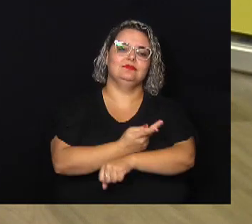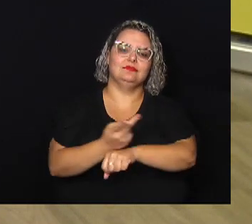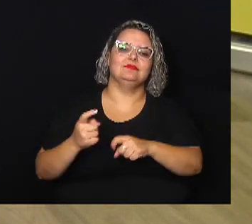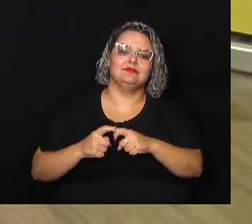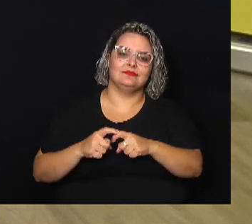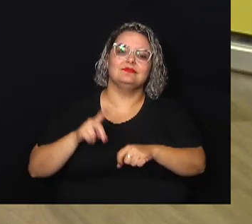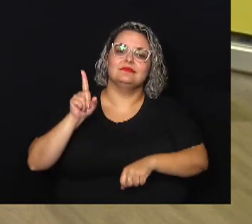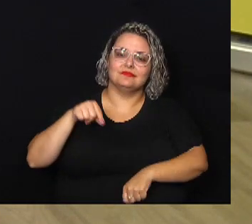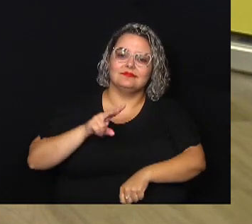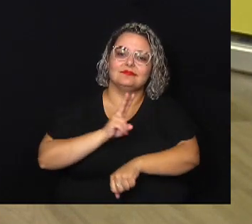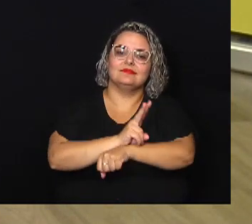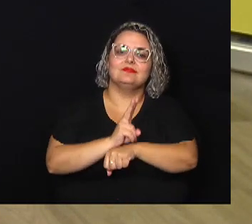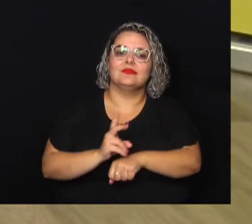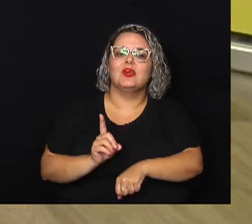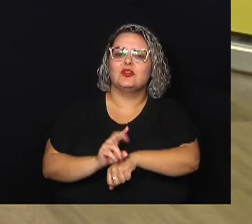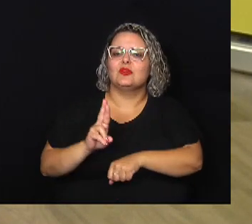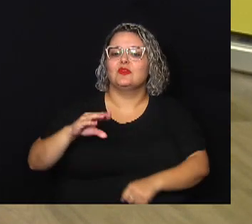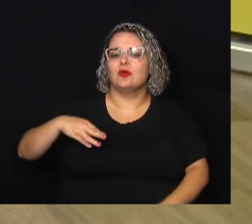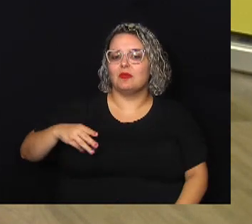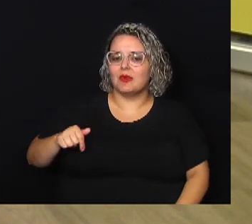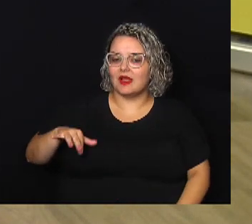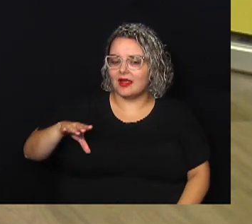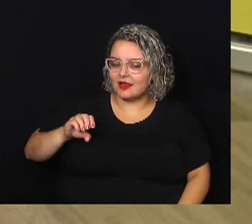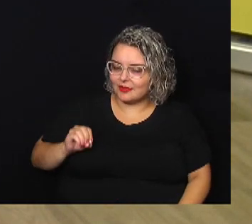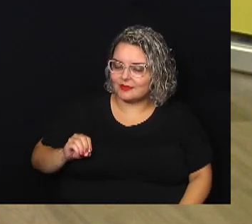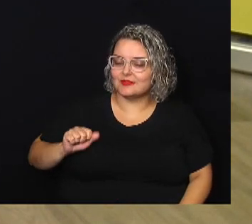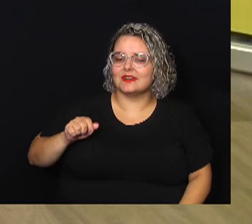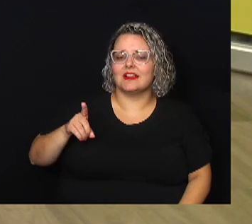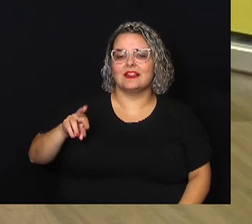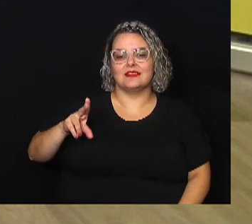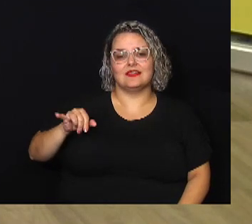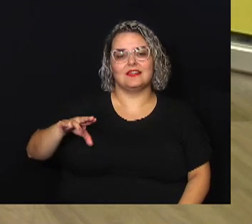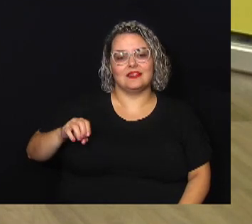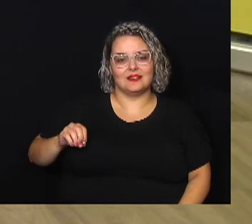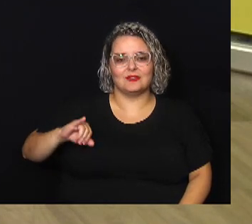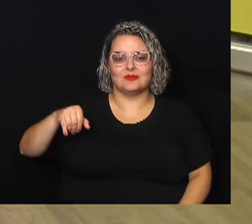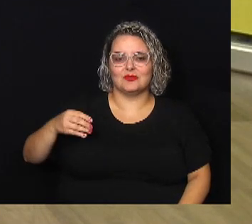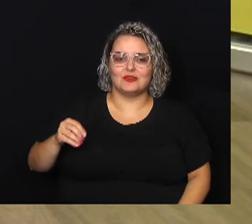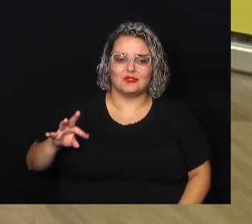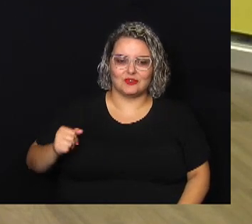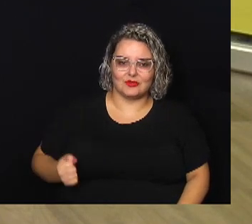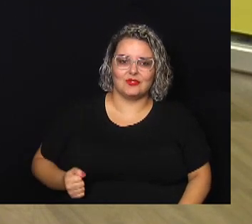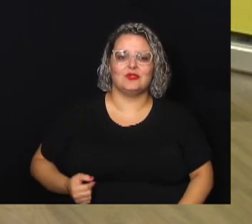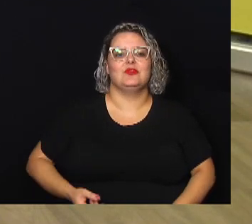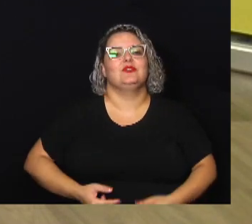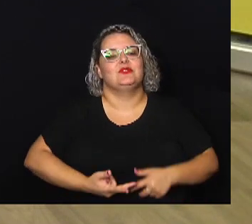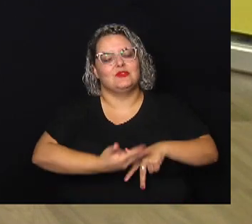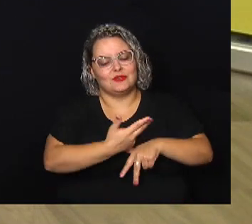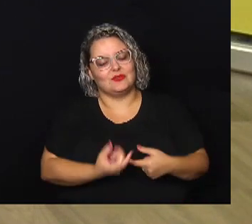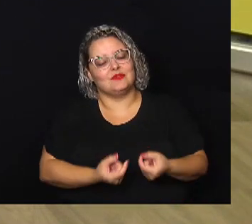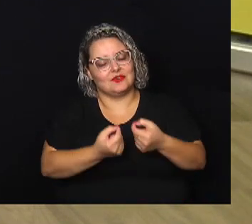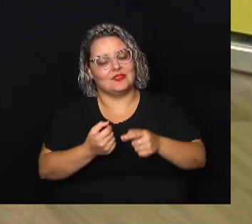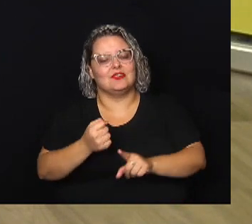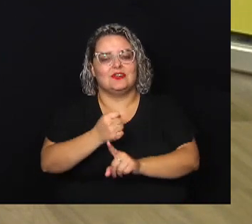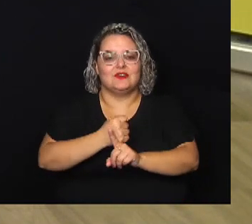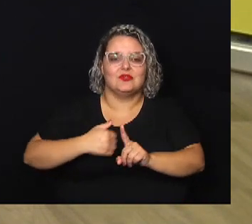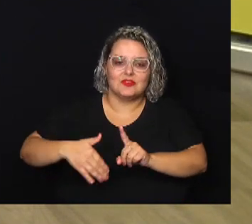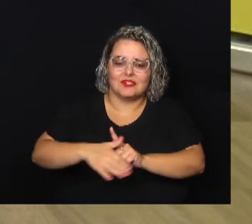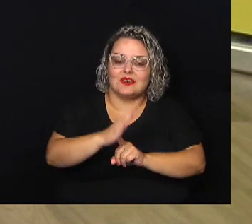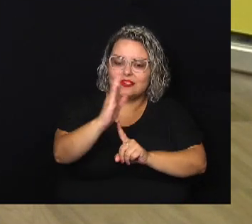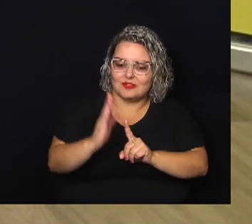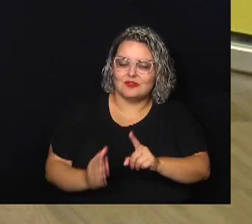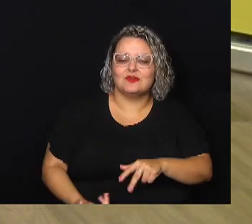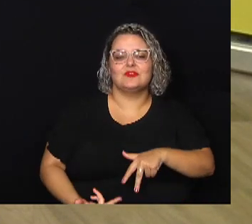cuidar, né? Doutor Marcos Adriano Jota, ele é cirurgião oncológico e também diretor nacional da Sociedade Brasileira de